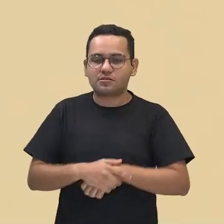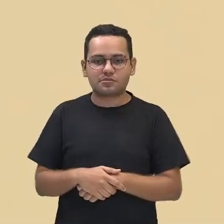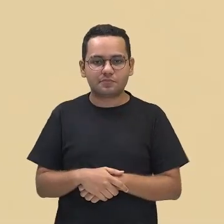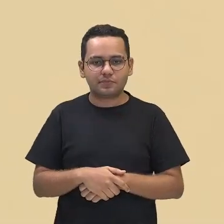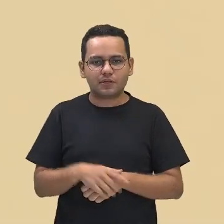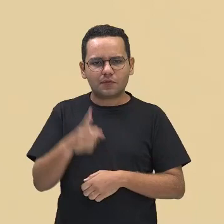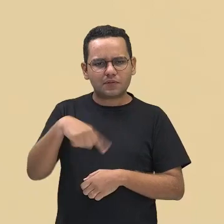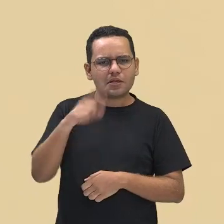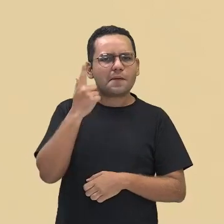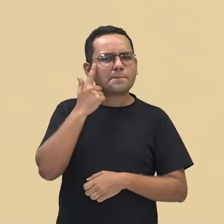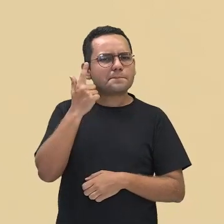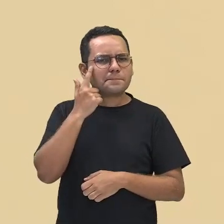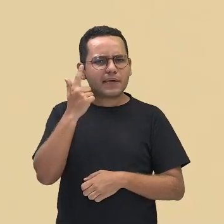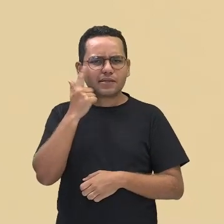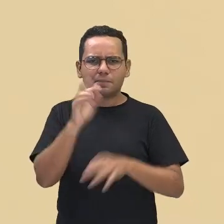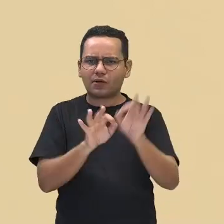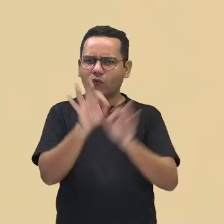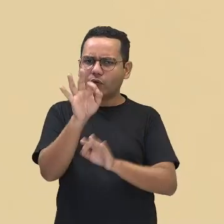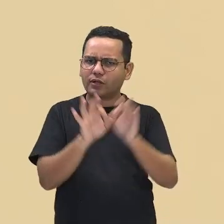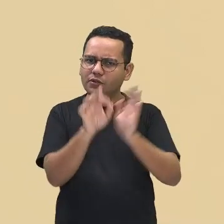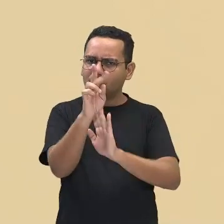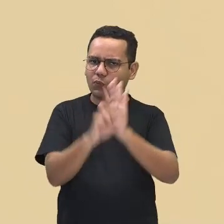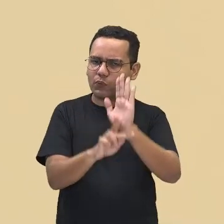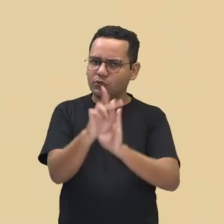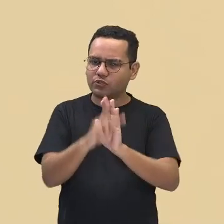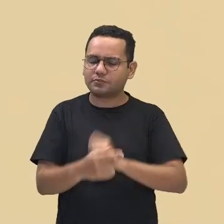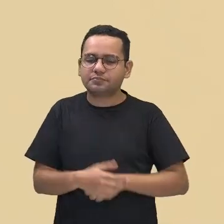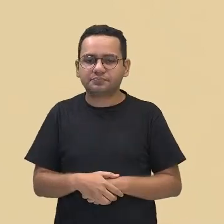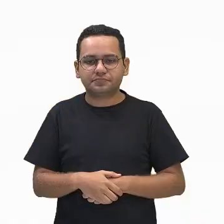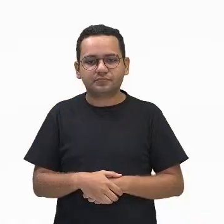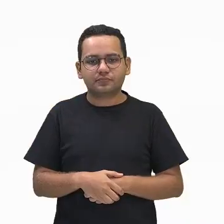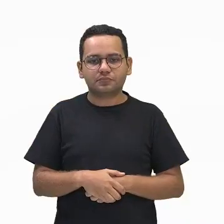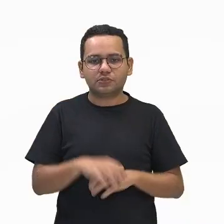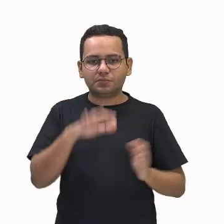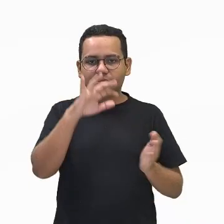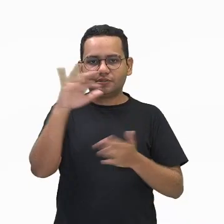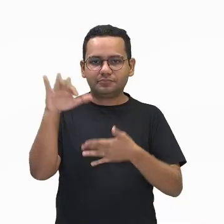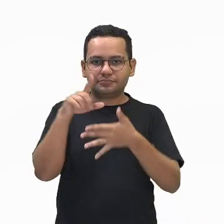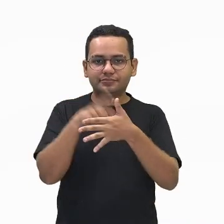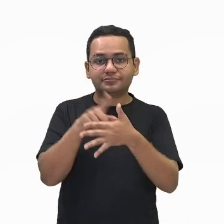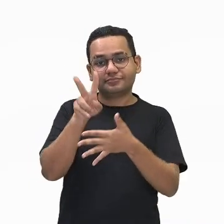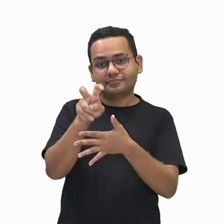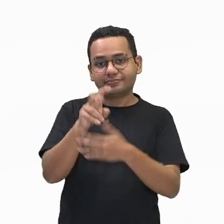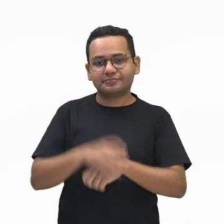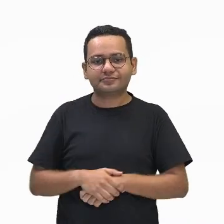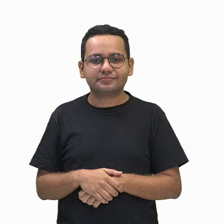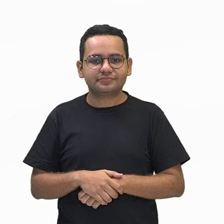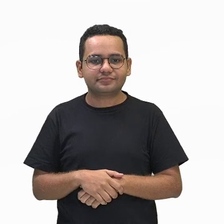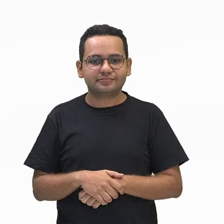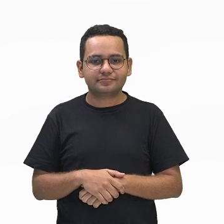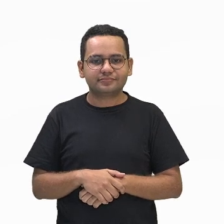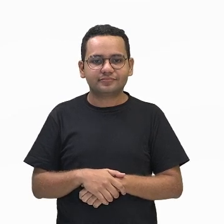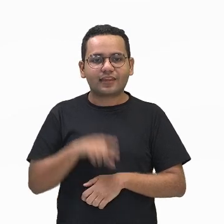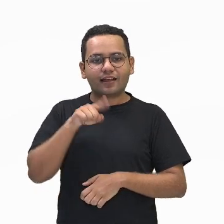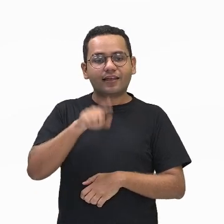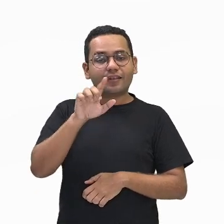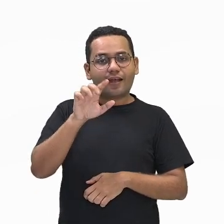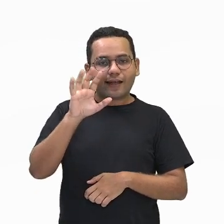nisso quando forem desenvolver o projeto de vocês. No subtema 6, esse fenômeno é chamado